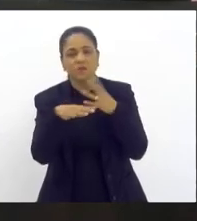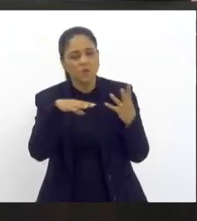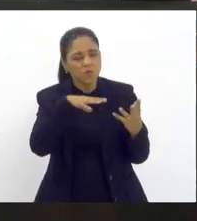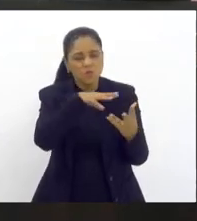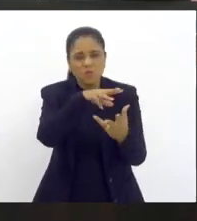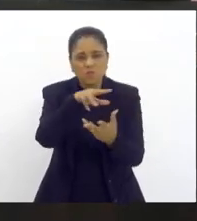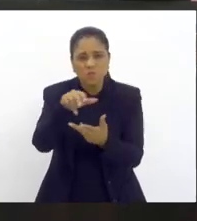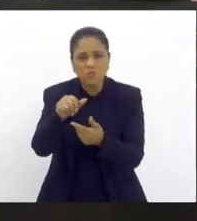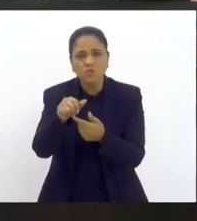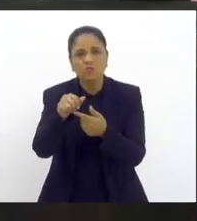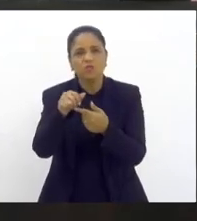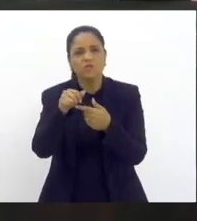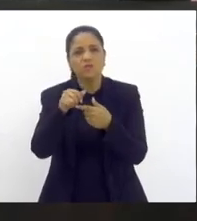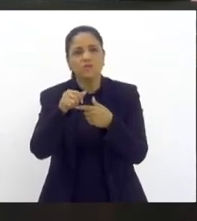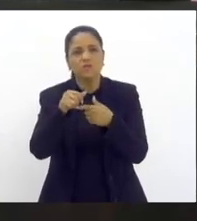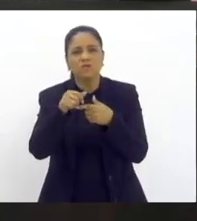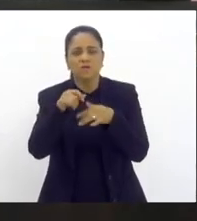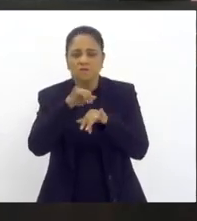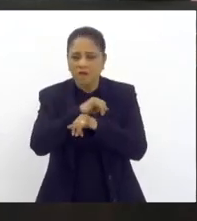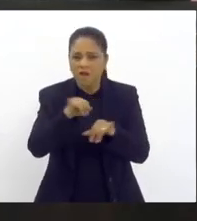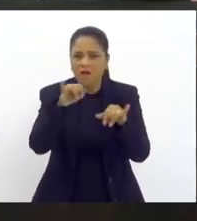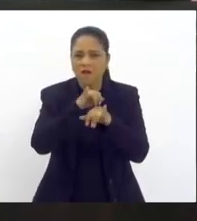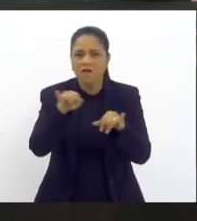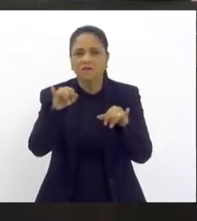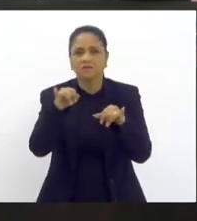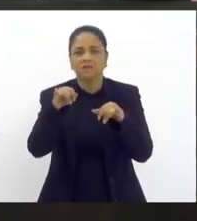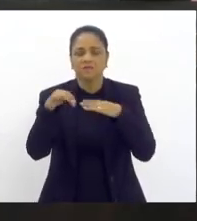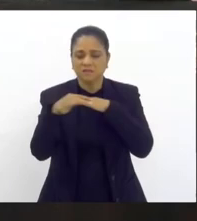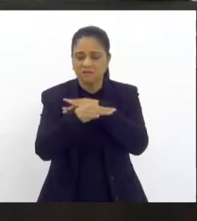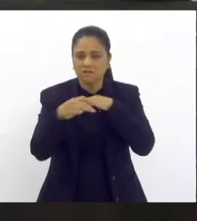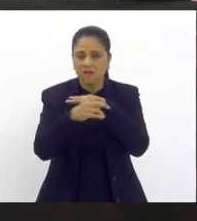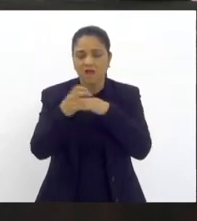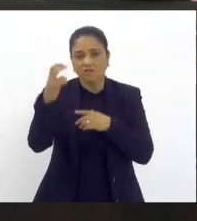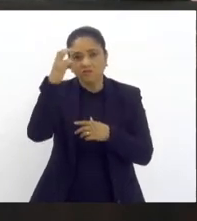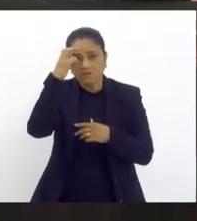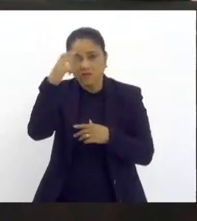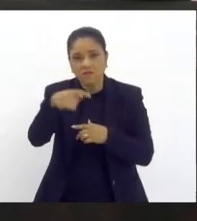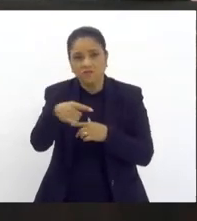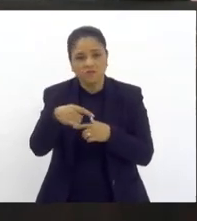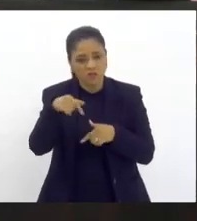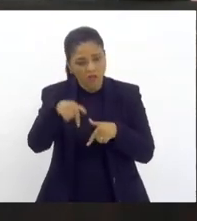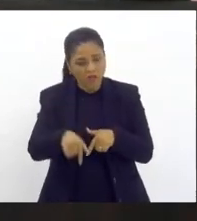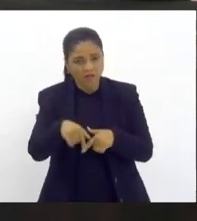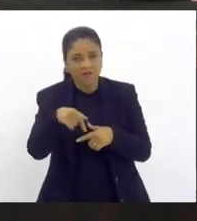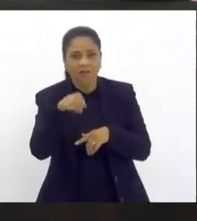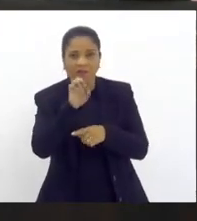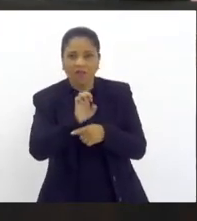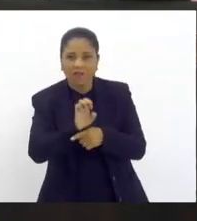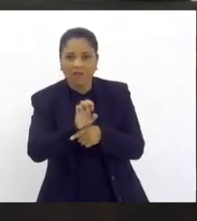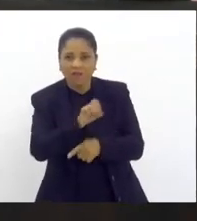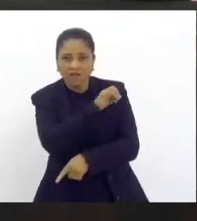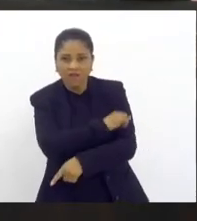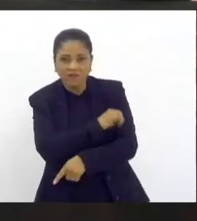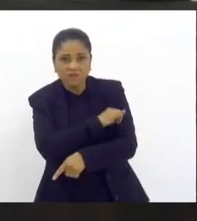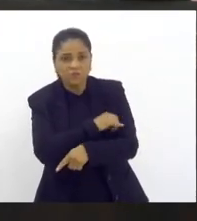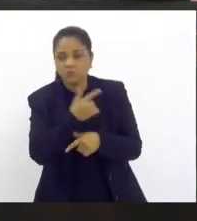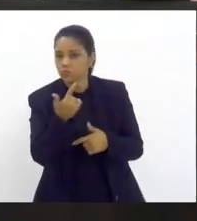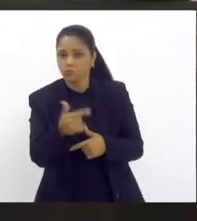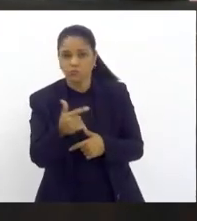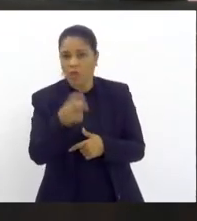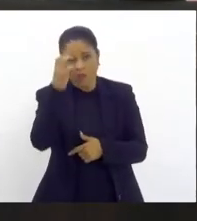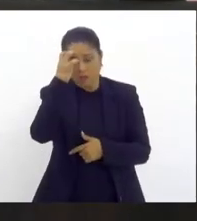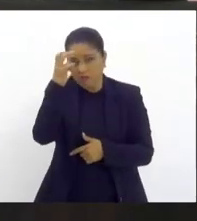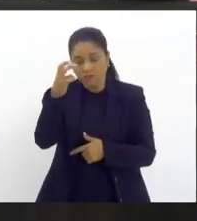de cidades inteligentes. A nossa está para lá de falta de inteligência, porque não consegue transportar minimamente